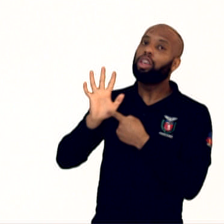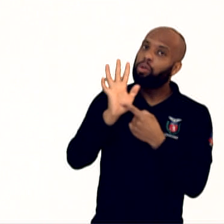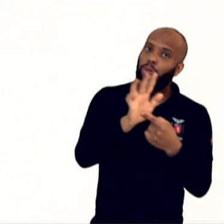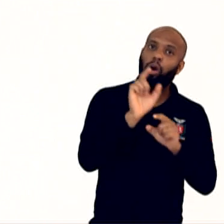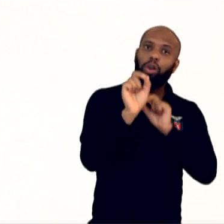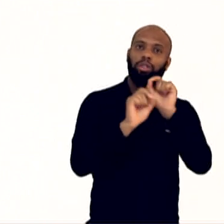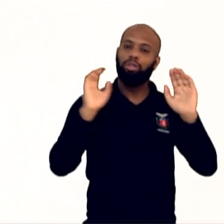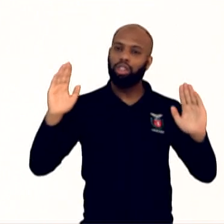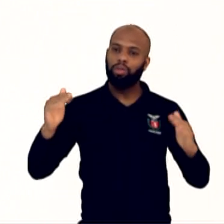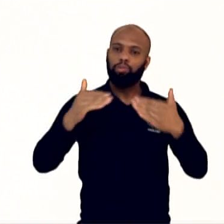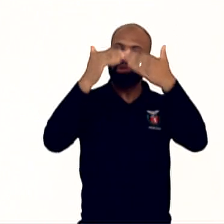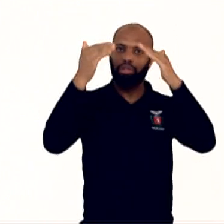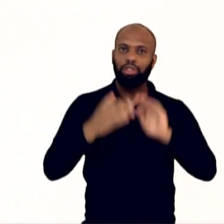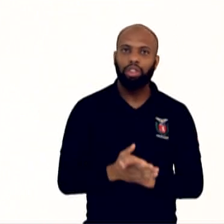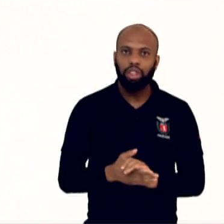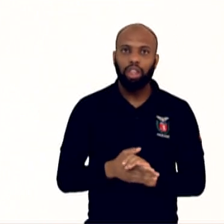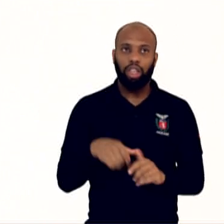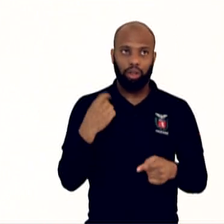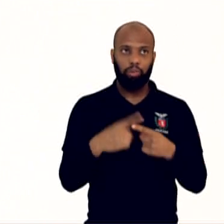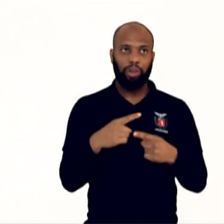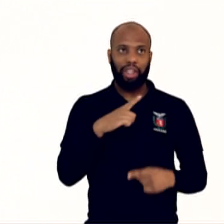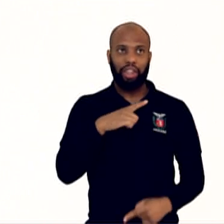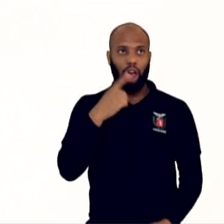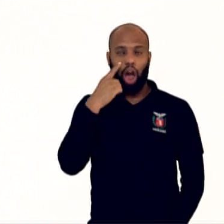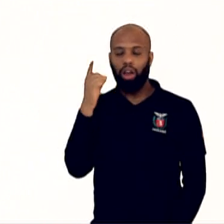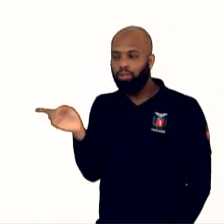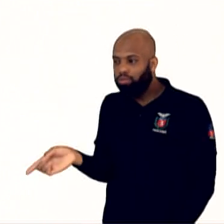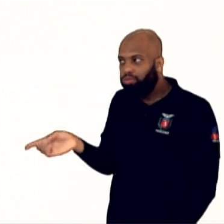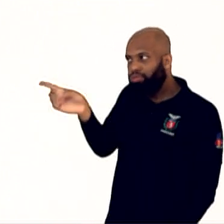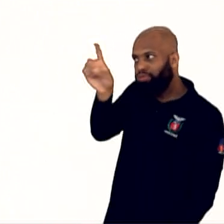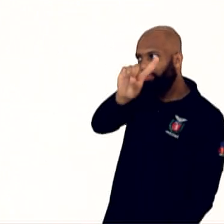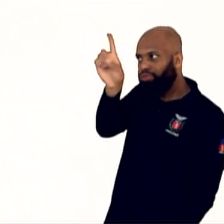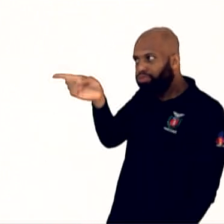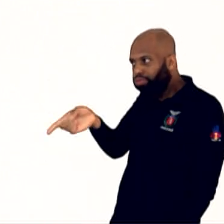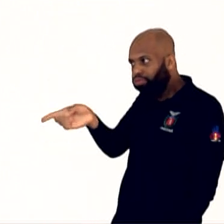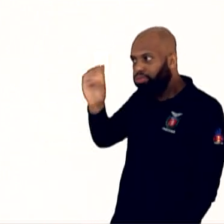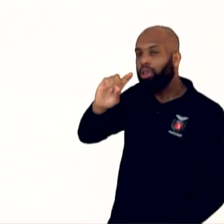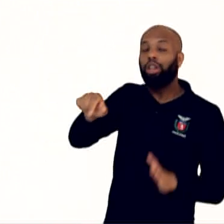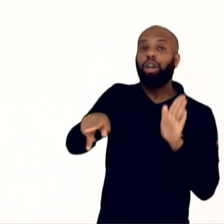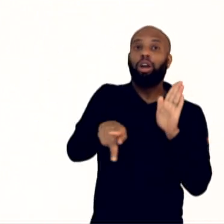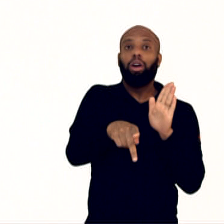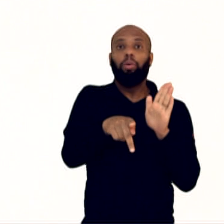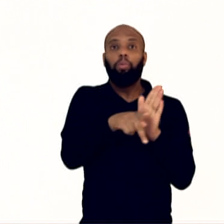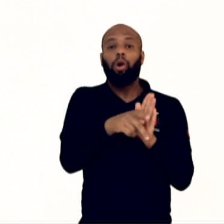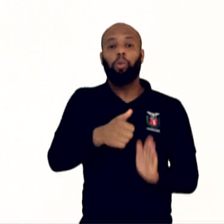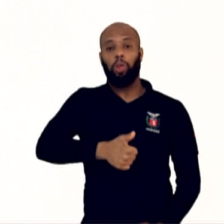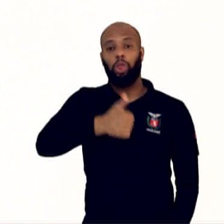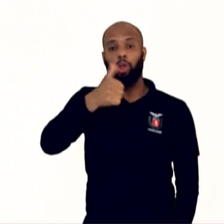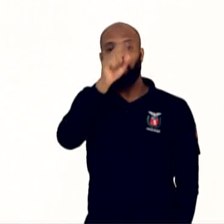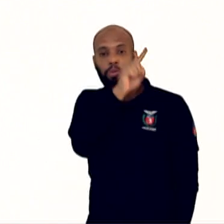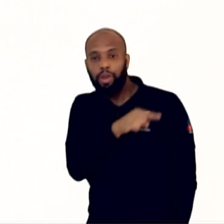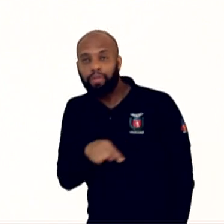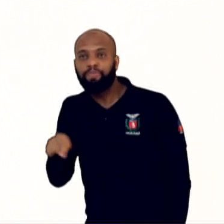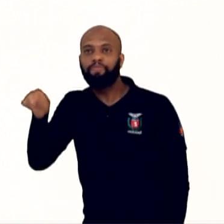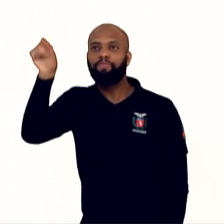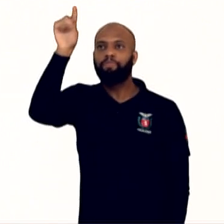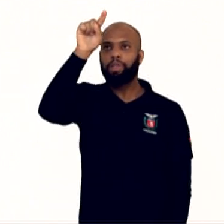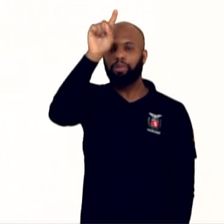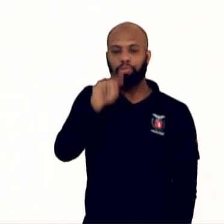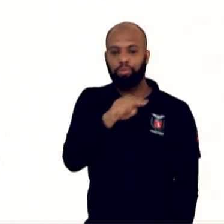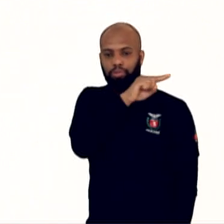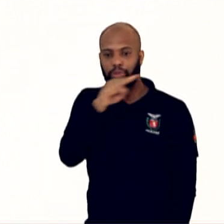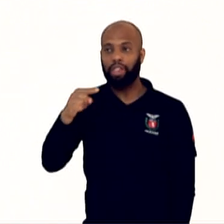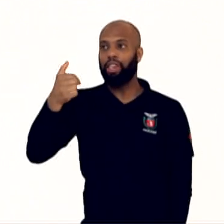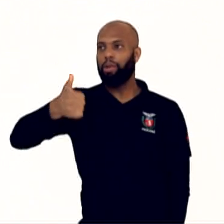Como eu disse, se eu tenho um determinado arco aqui no primeiro quadrante, em todos os quadrantes, no segundo, no terceiro